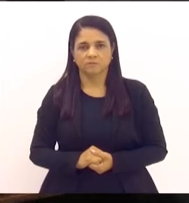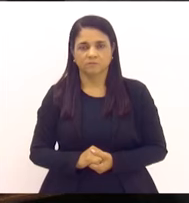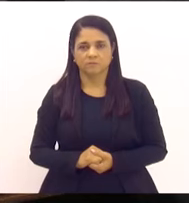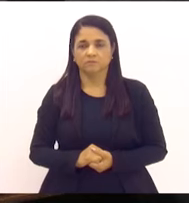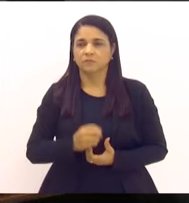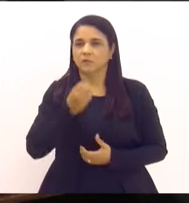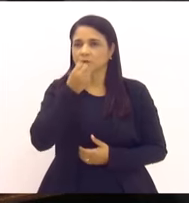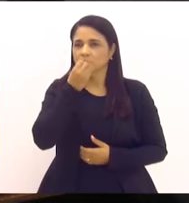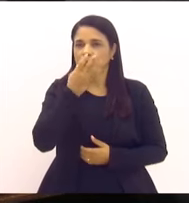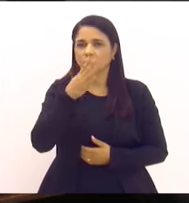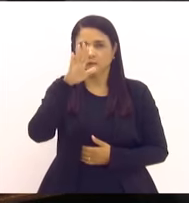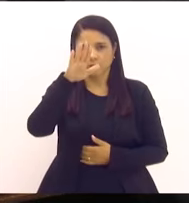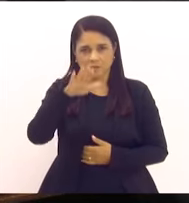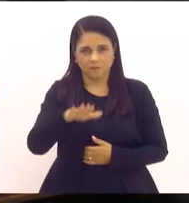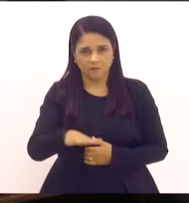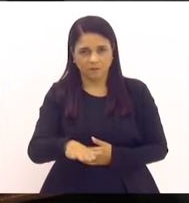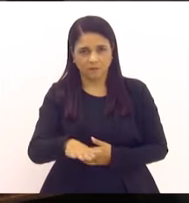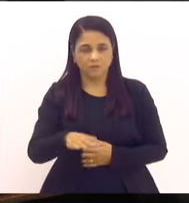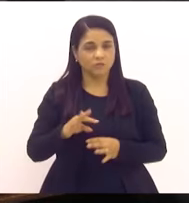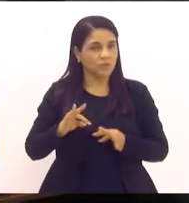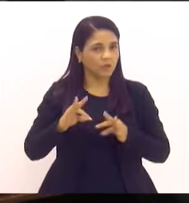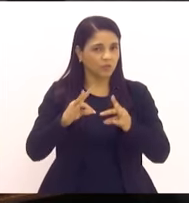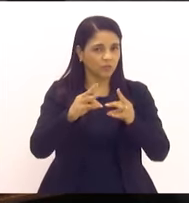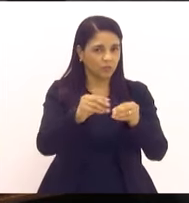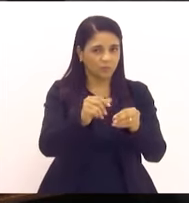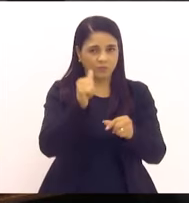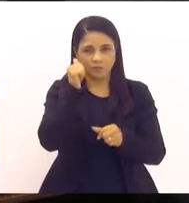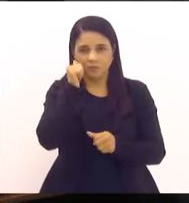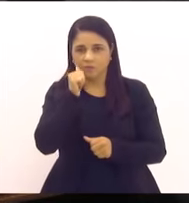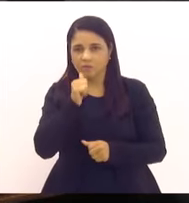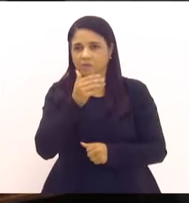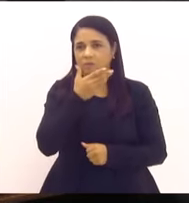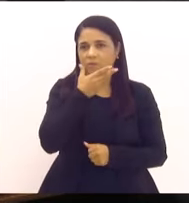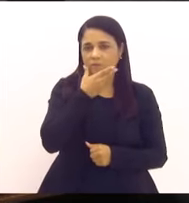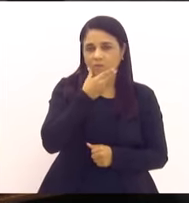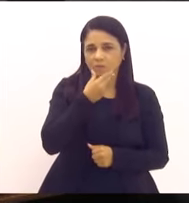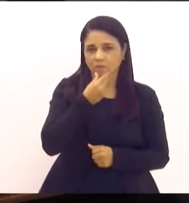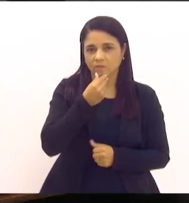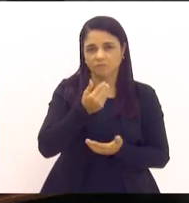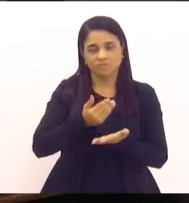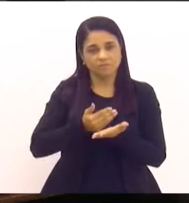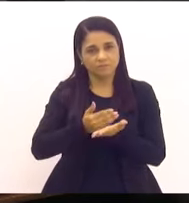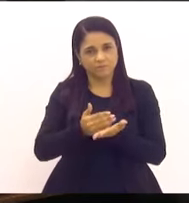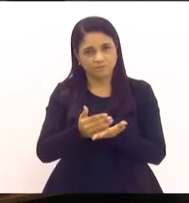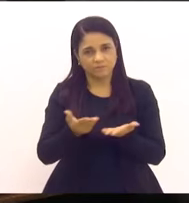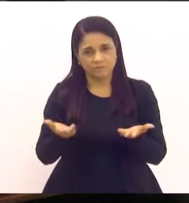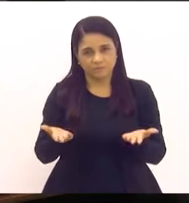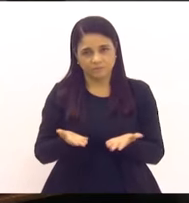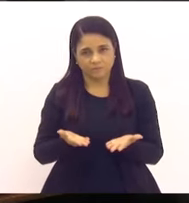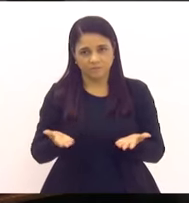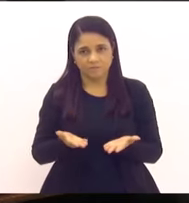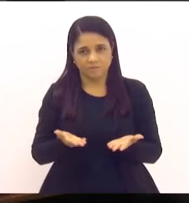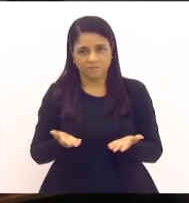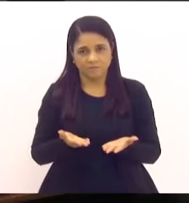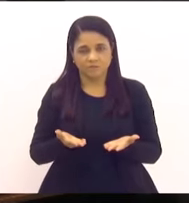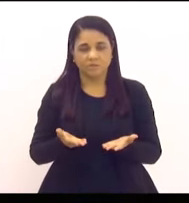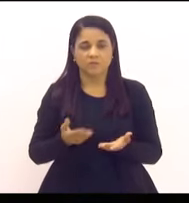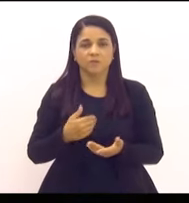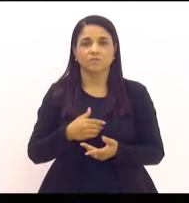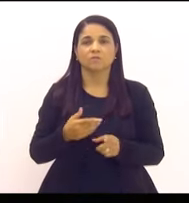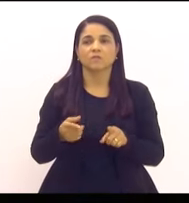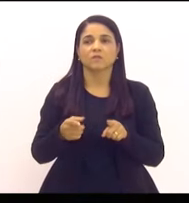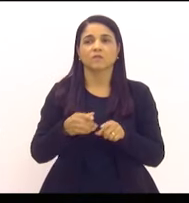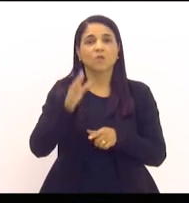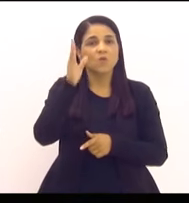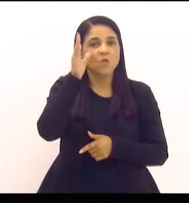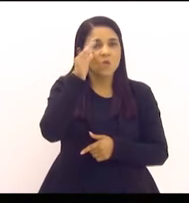Boa tarde a todas e todos. Eu quero inicialmente fazer aqui algumas